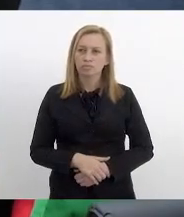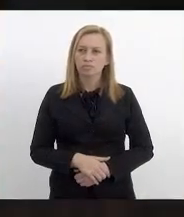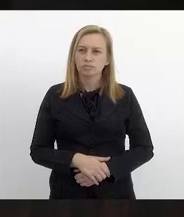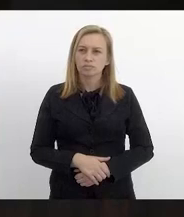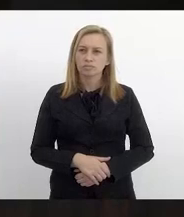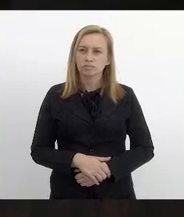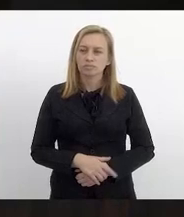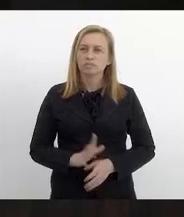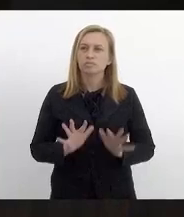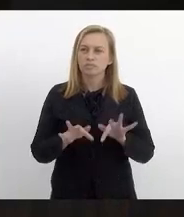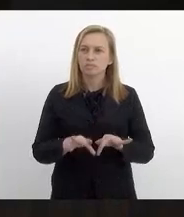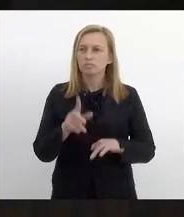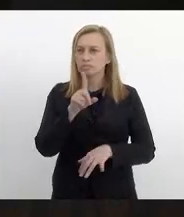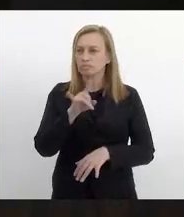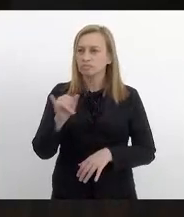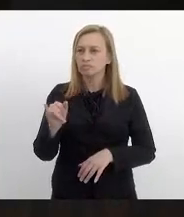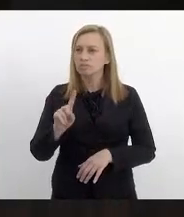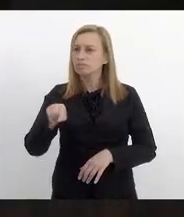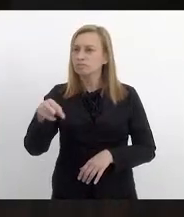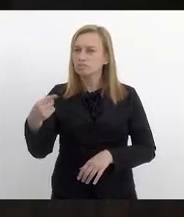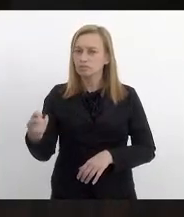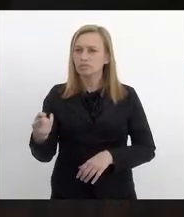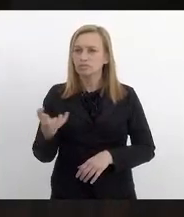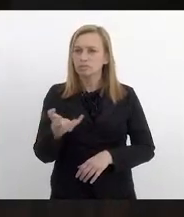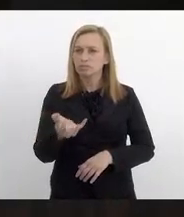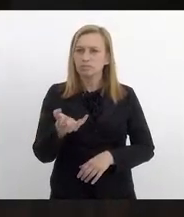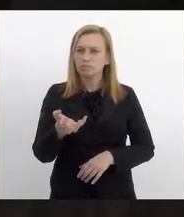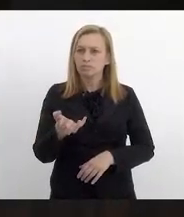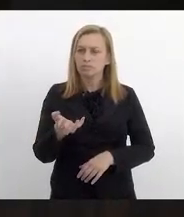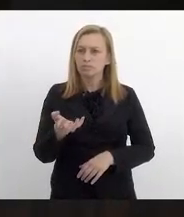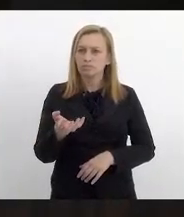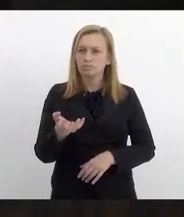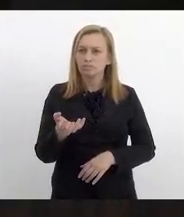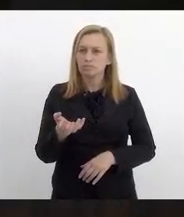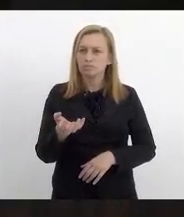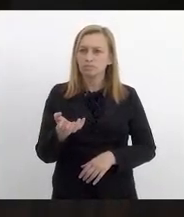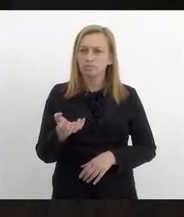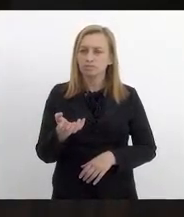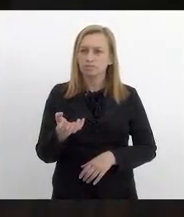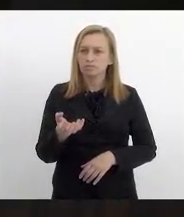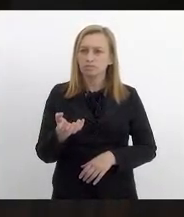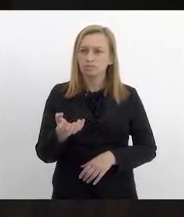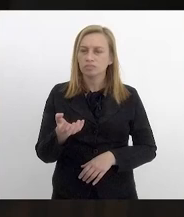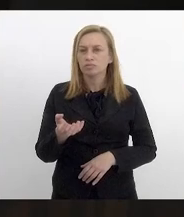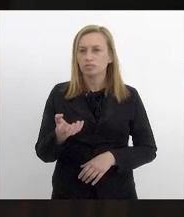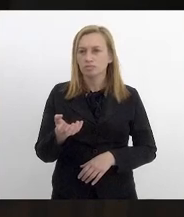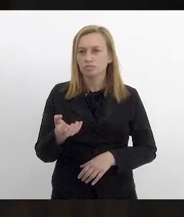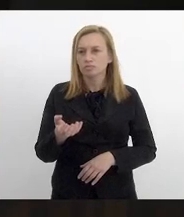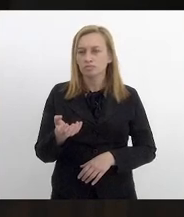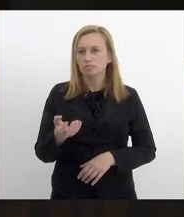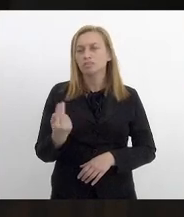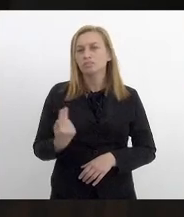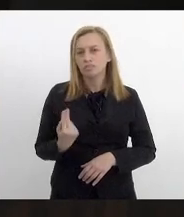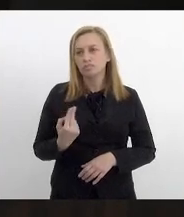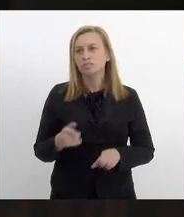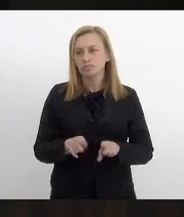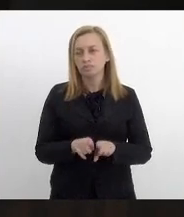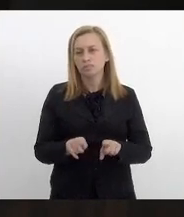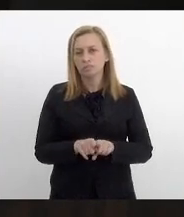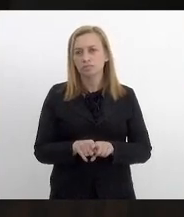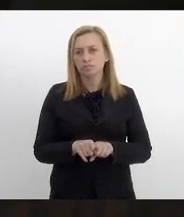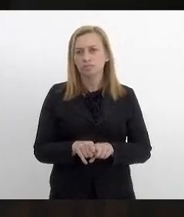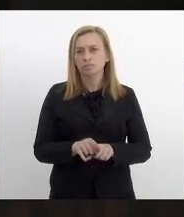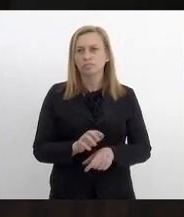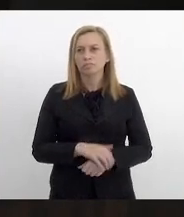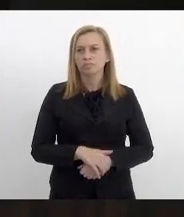Vamos ficar até o final do dia, então um outro parlamentar que por acaso não esteja presente nesse momento, queira ser coautor, está